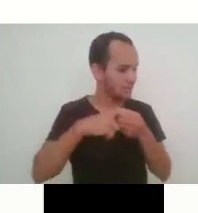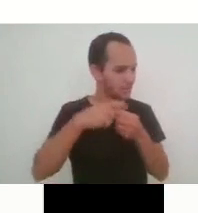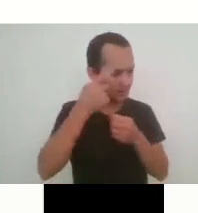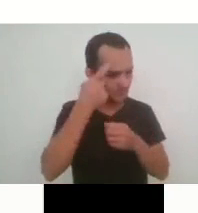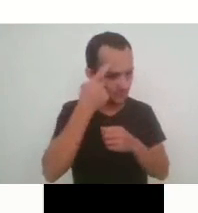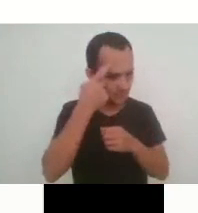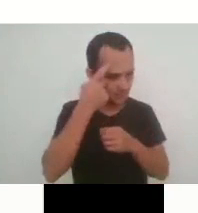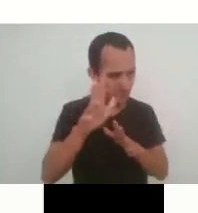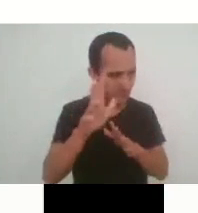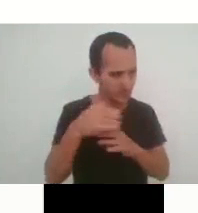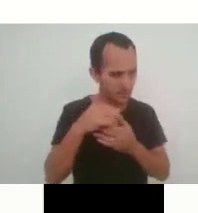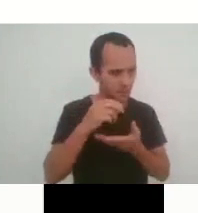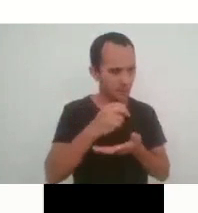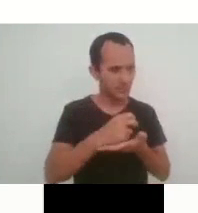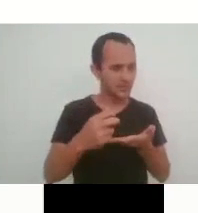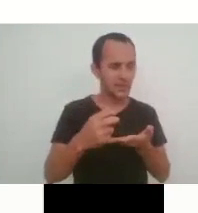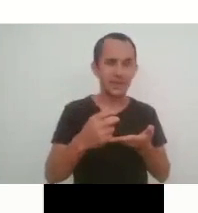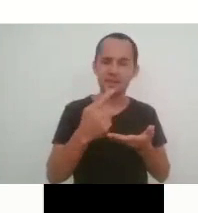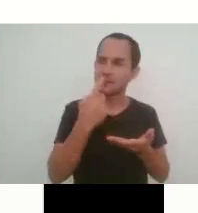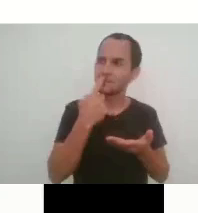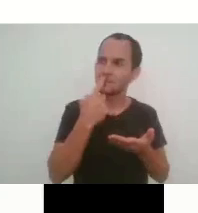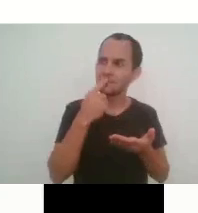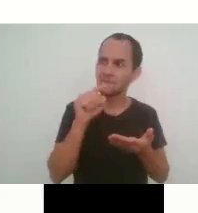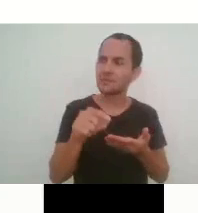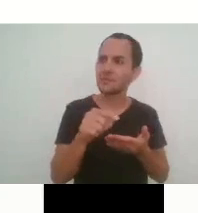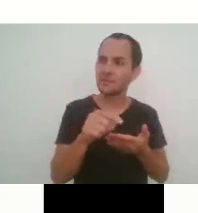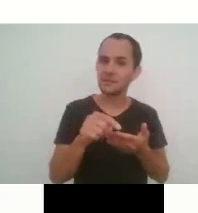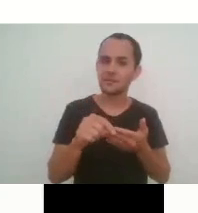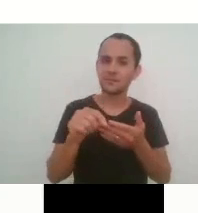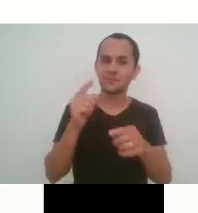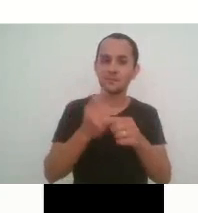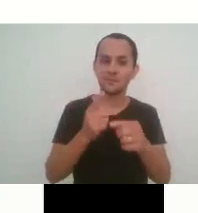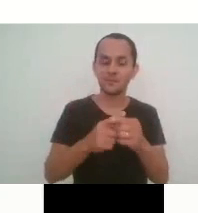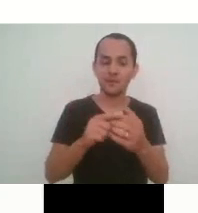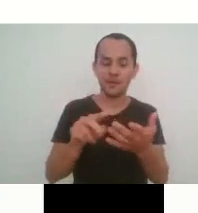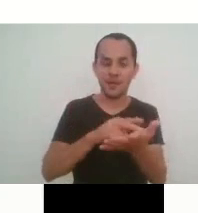da. O leitor saiu aqui da página.